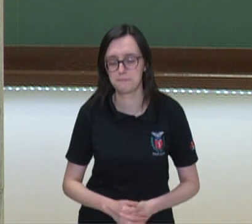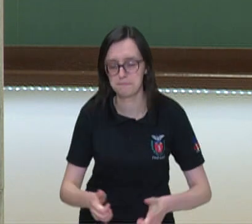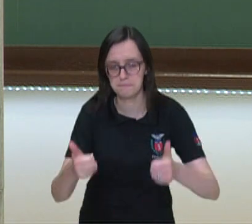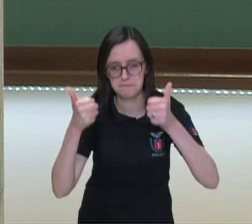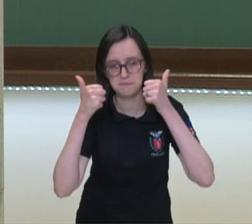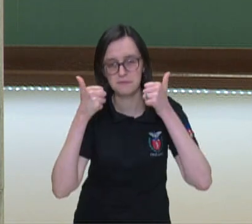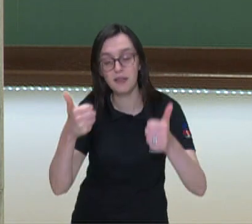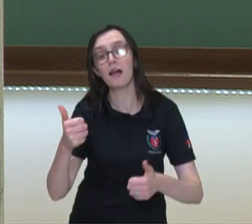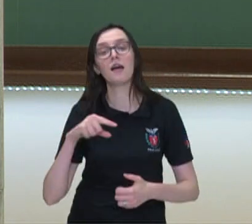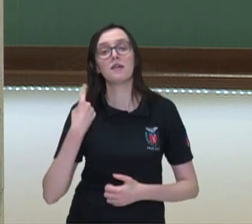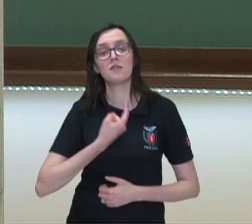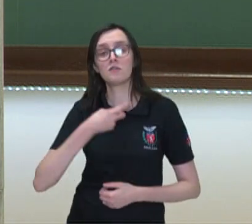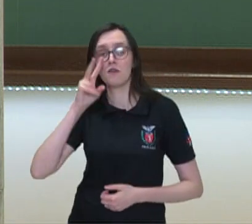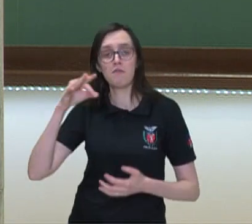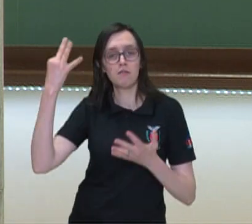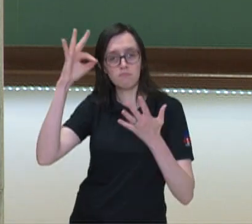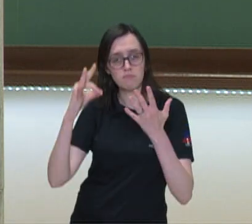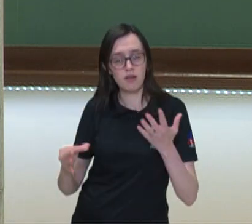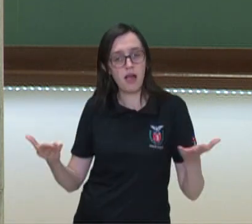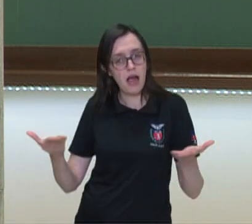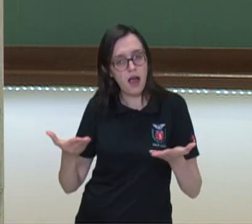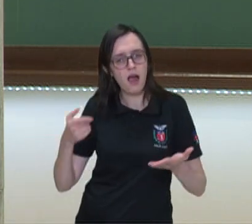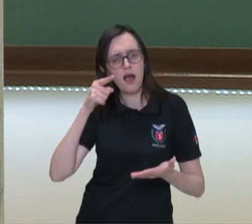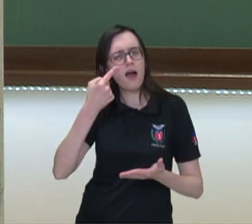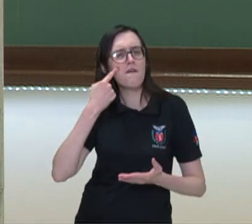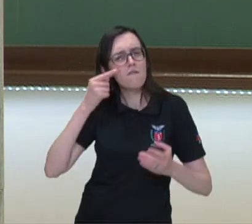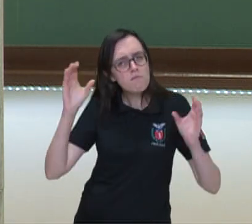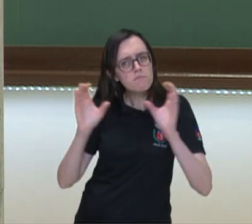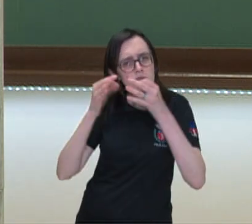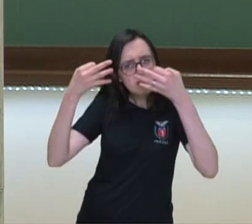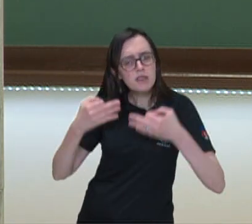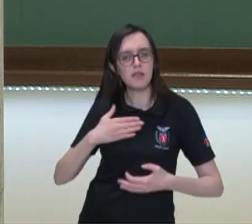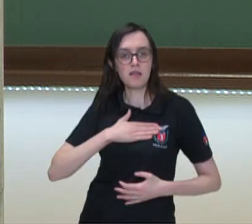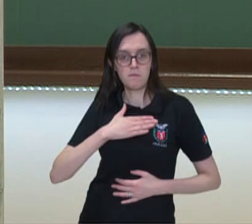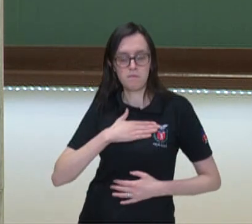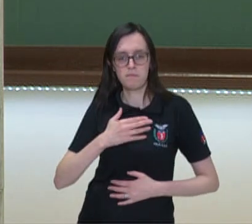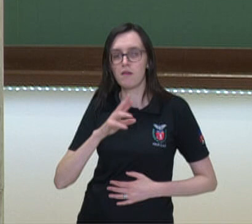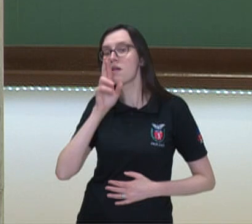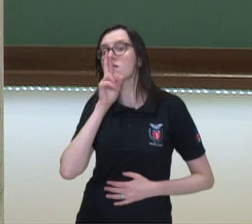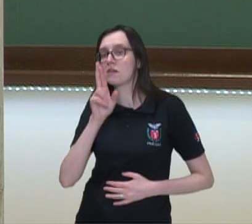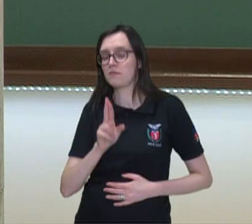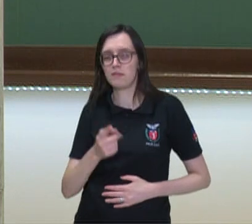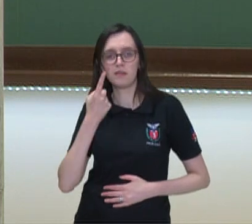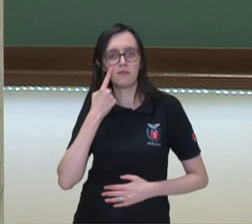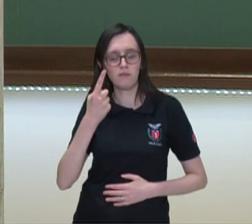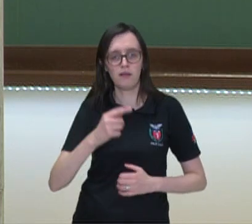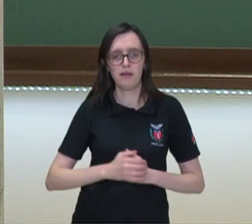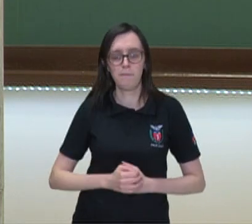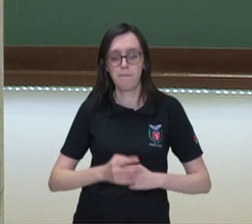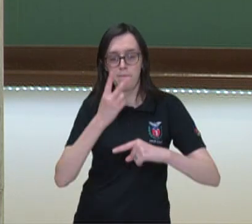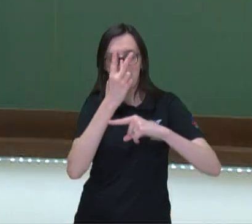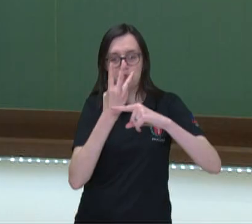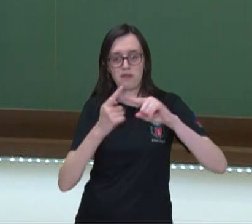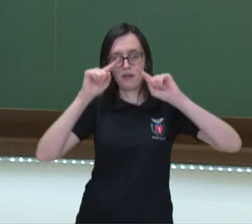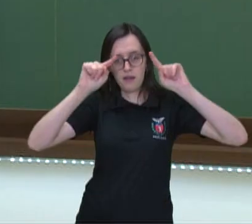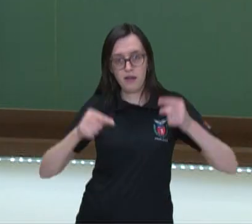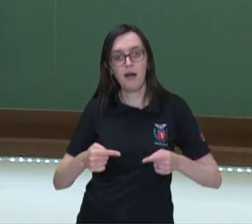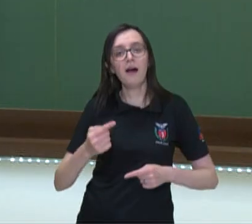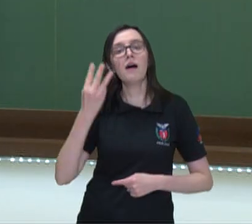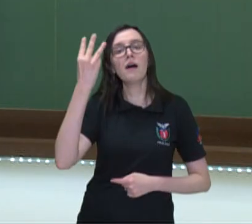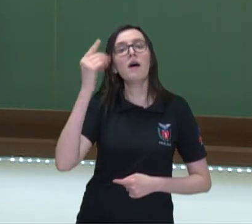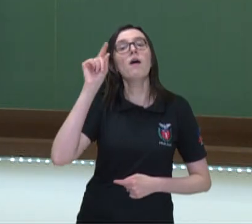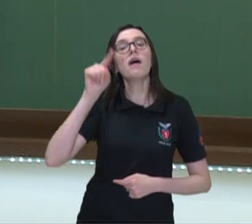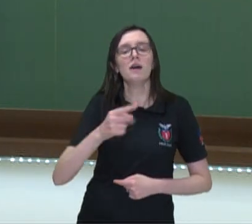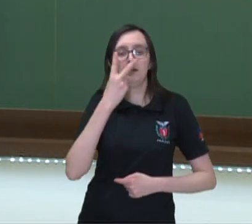Muito bem, gente. Então, nós vamos fazer a correção agora. Confere comigo os resultados, olha lá. 2 terços elevado ao cubo é o quê? 2